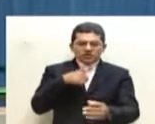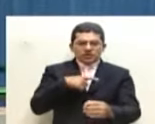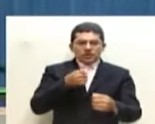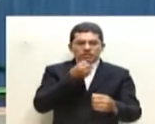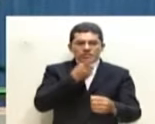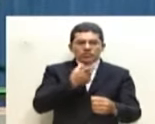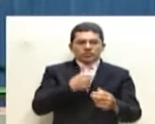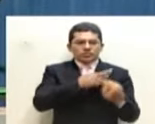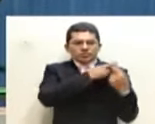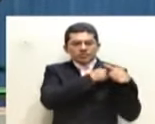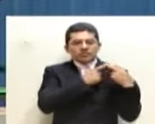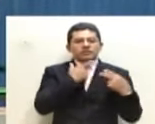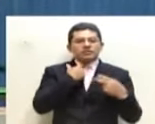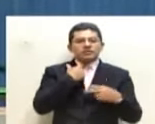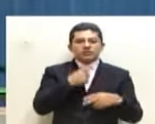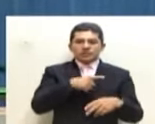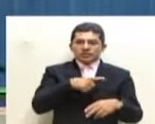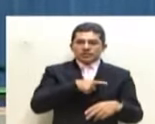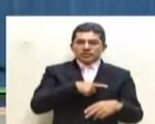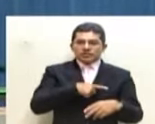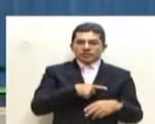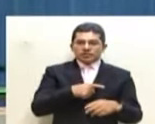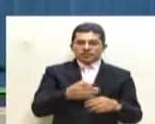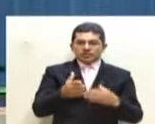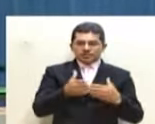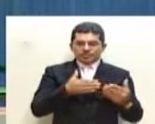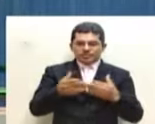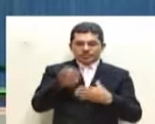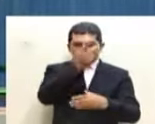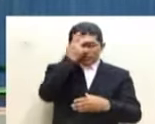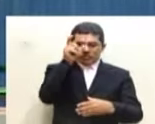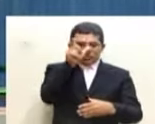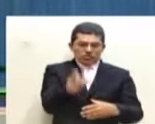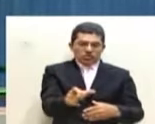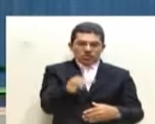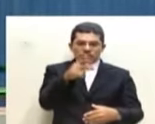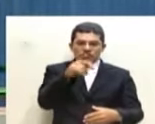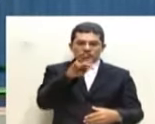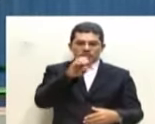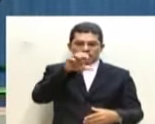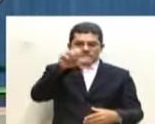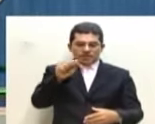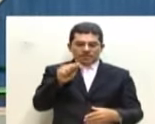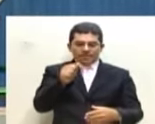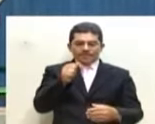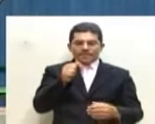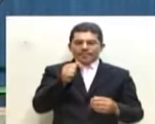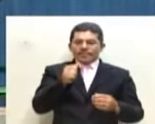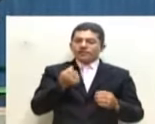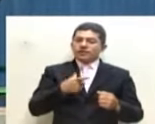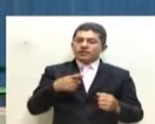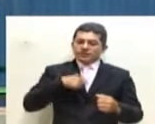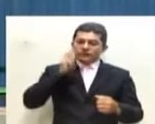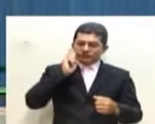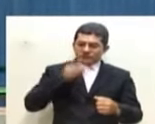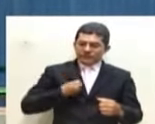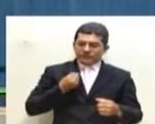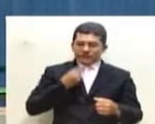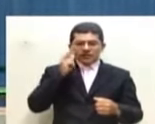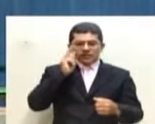ser o dever a orientar a conduta de qualquer homem público. caminhar pelo duro e inseguro caminho